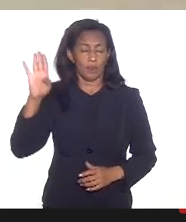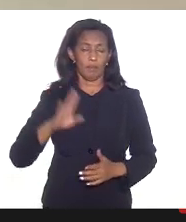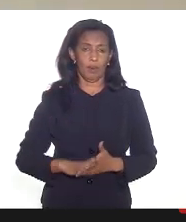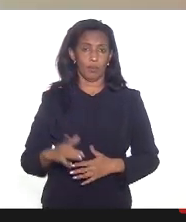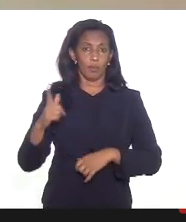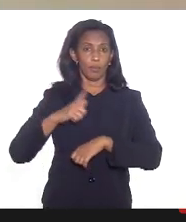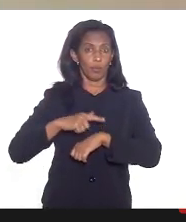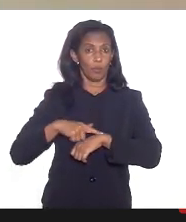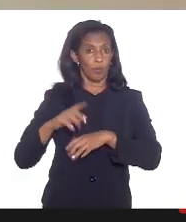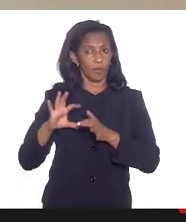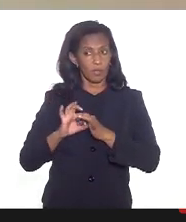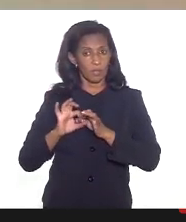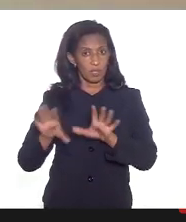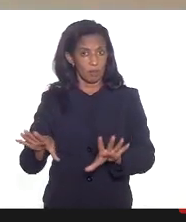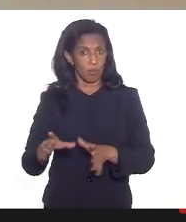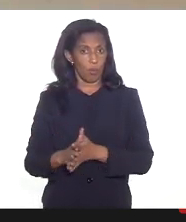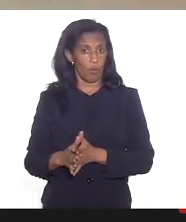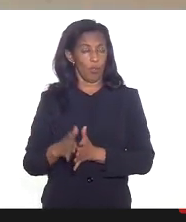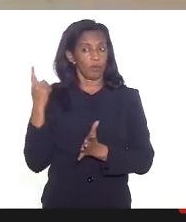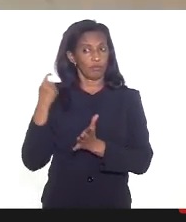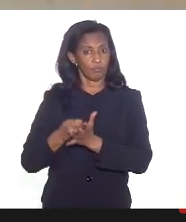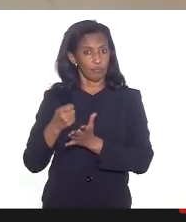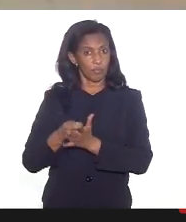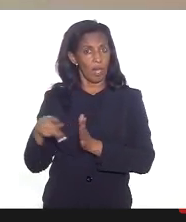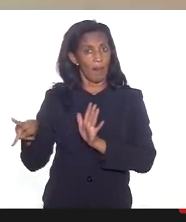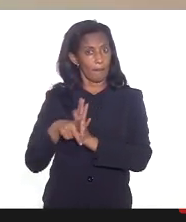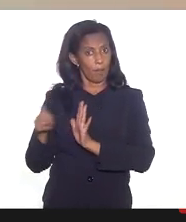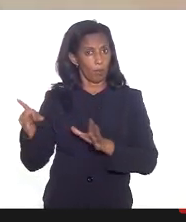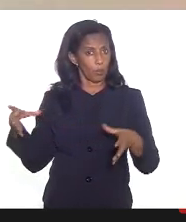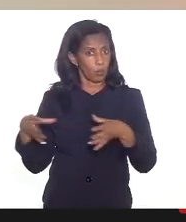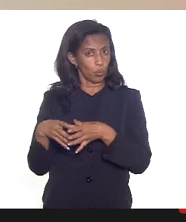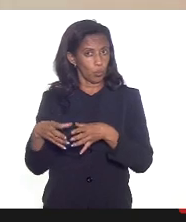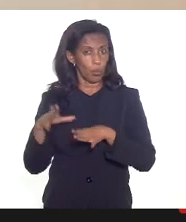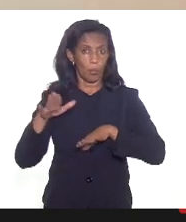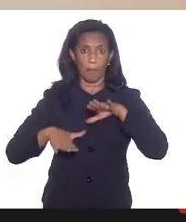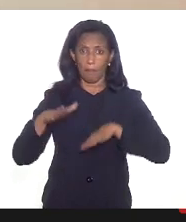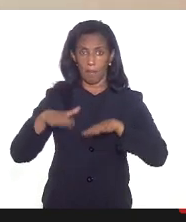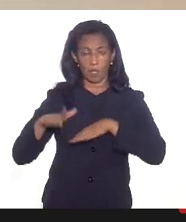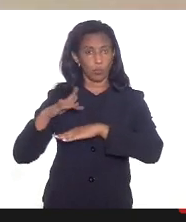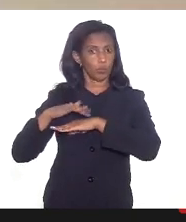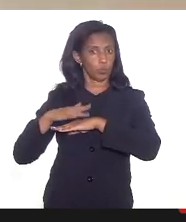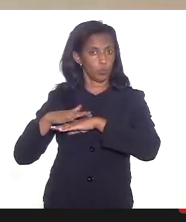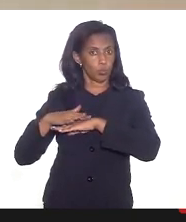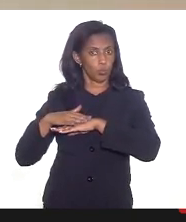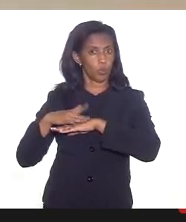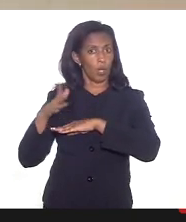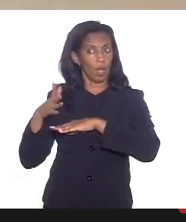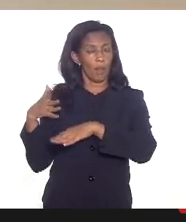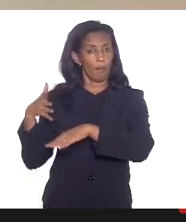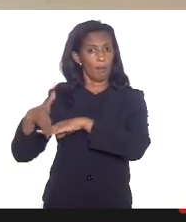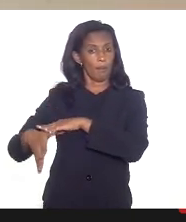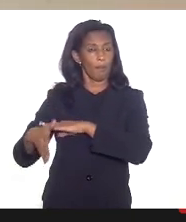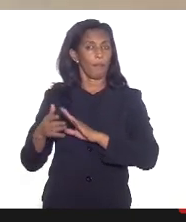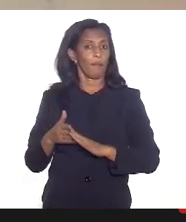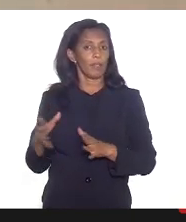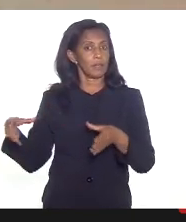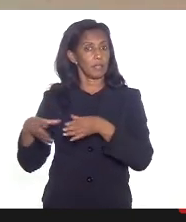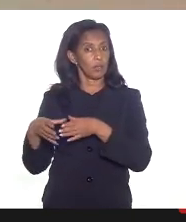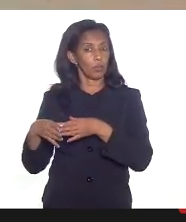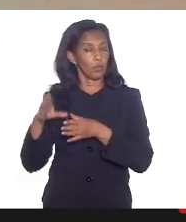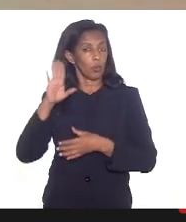no momento em que se desesperou até a gestante faz parte desse grupo mesmo sem formar o vinagre ela passa ser